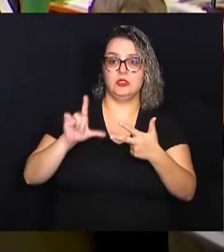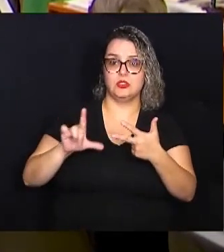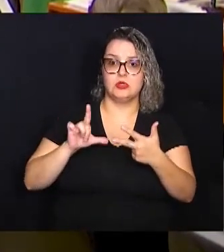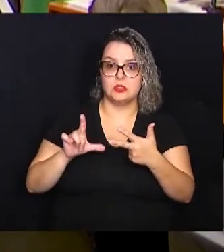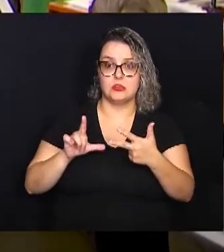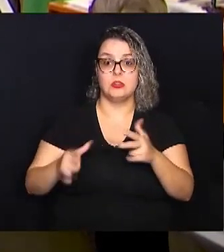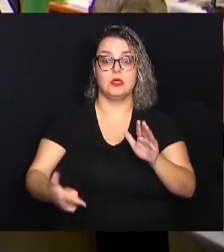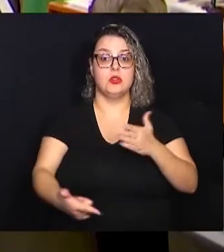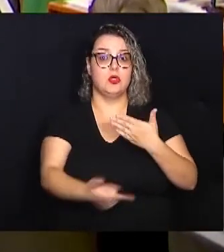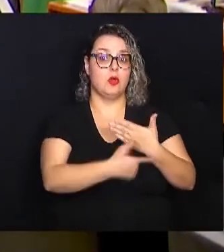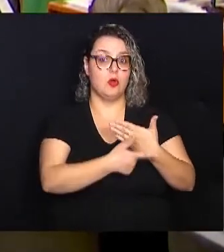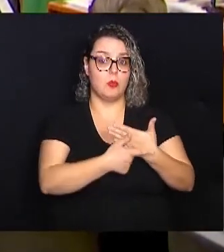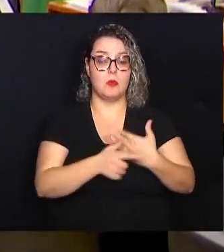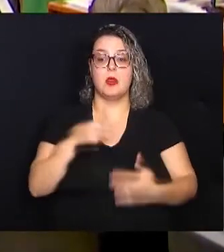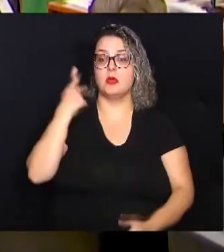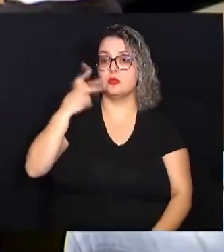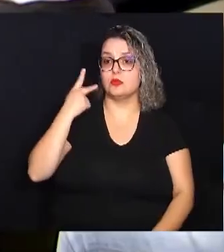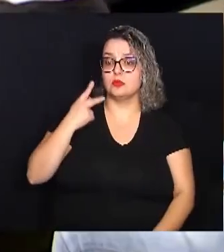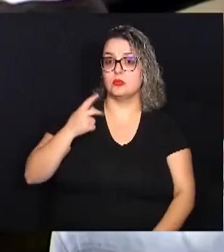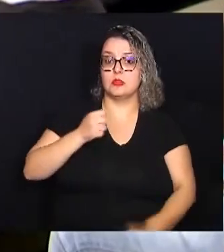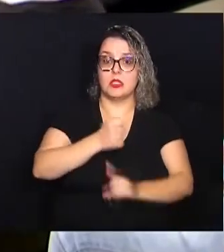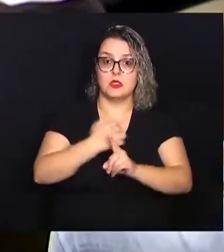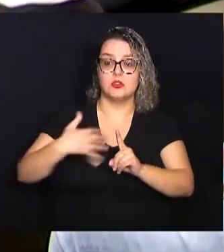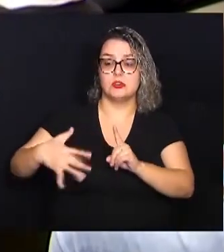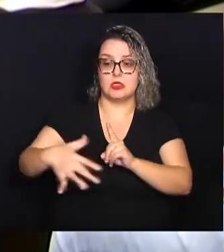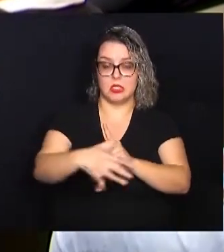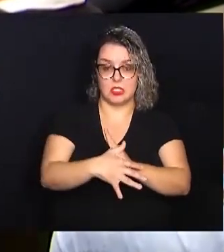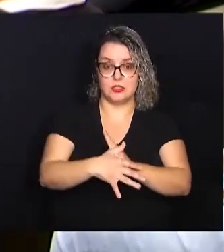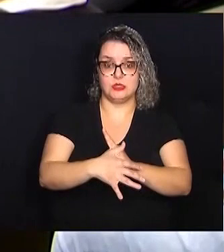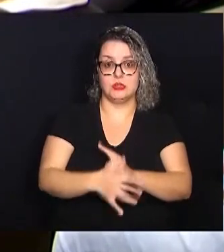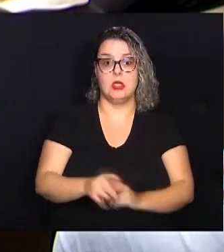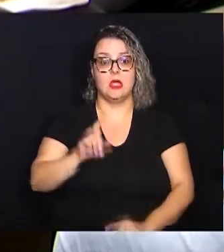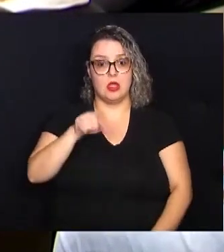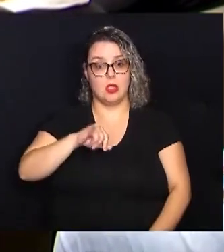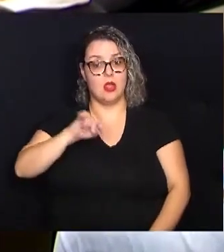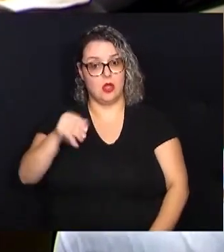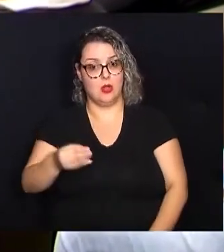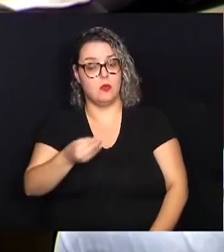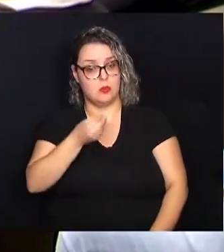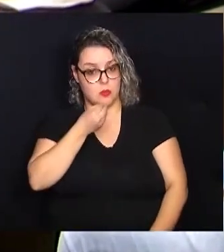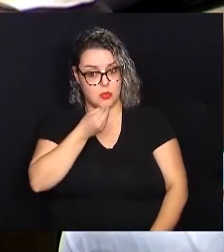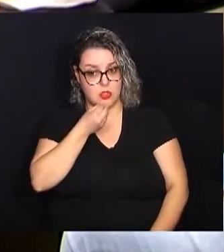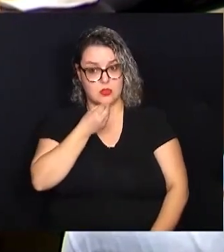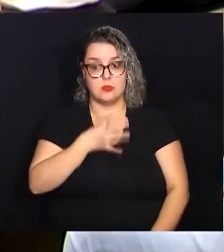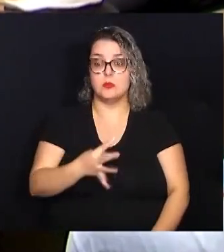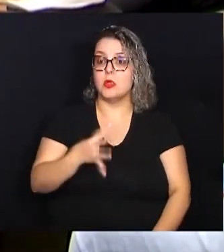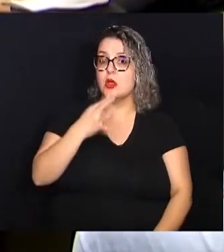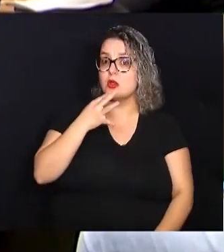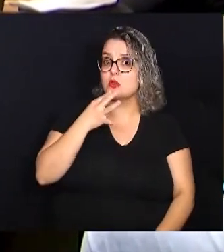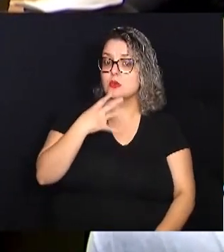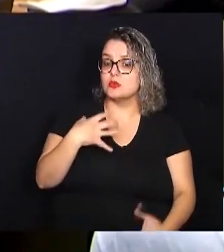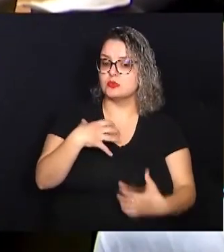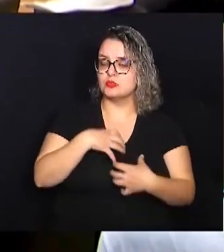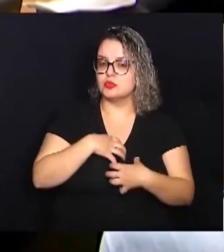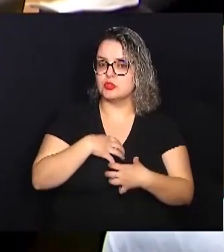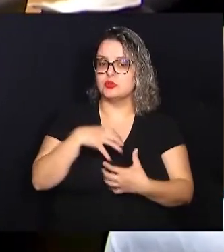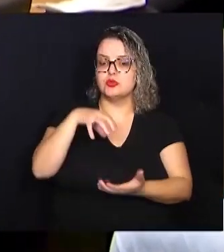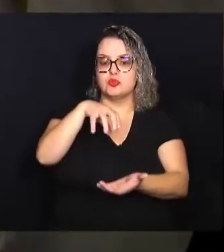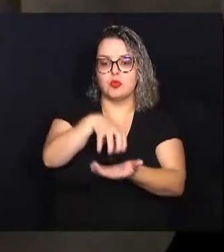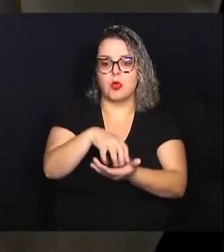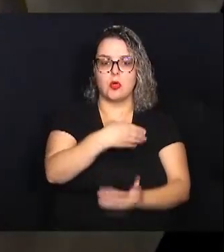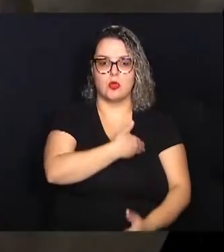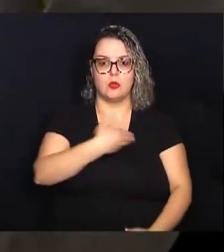o papel do vereador na sociedade. Essa foi uma oportunidade para conhecer o formato de um órgão